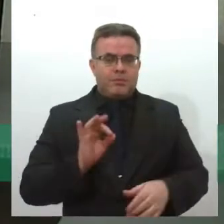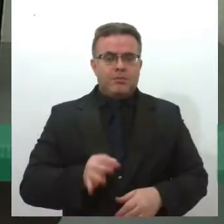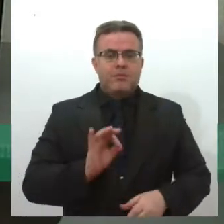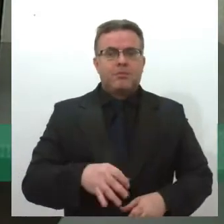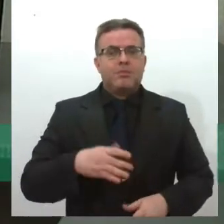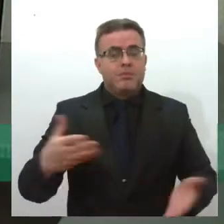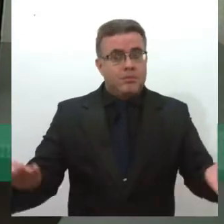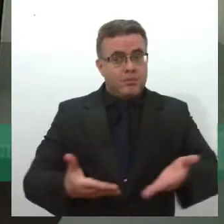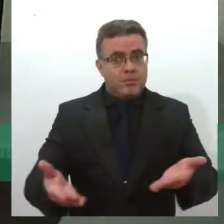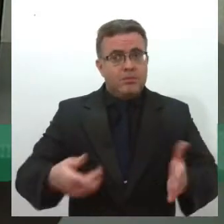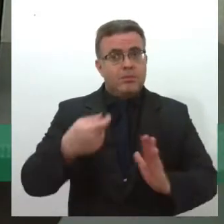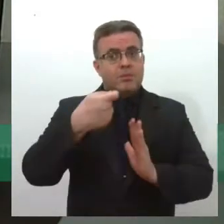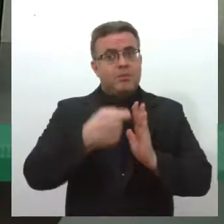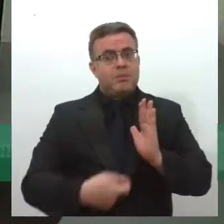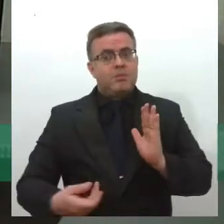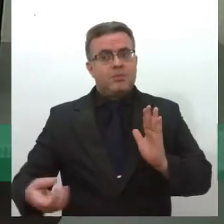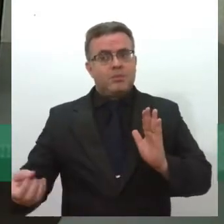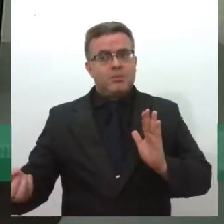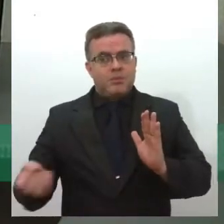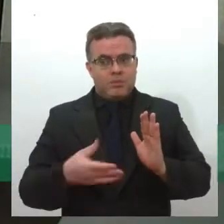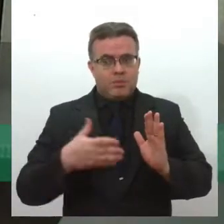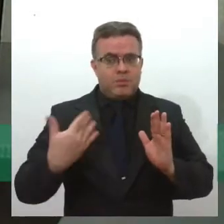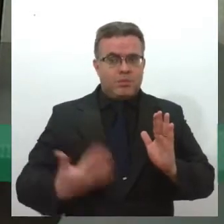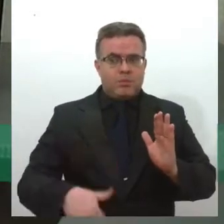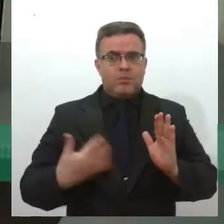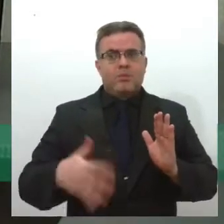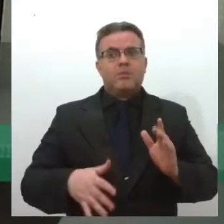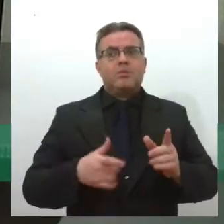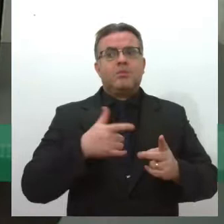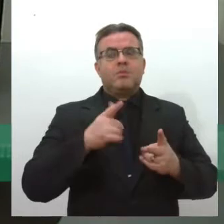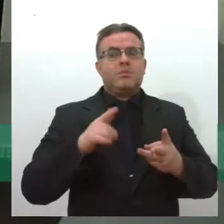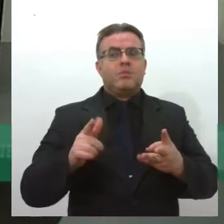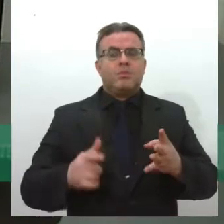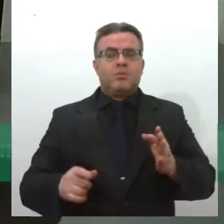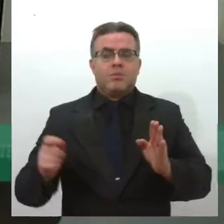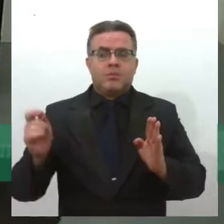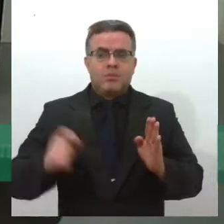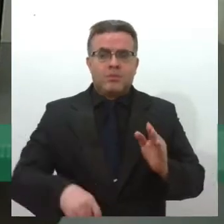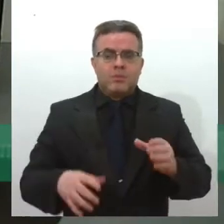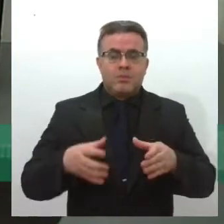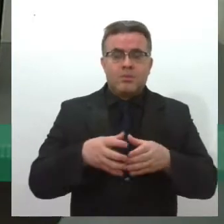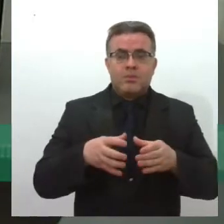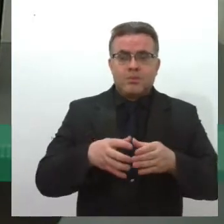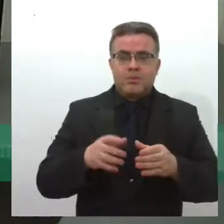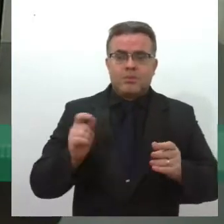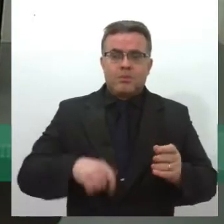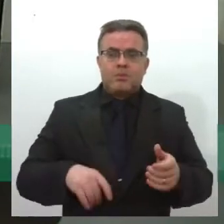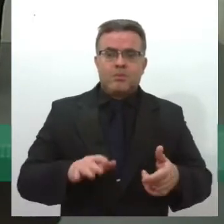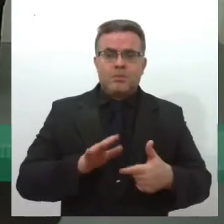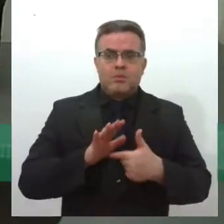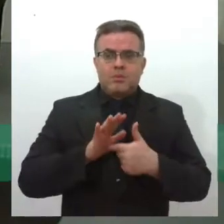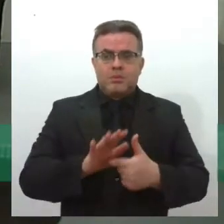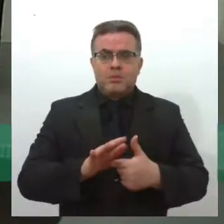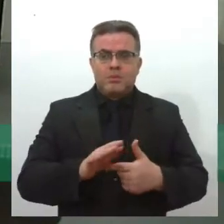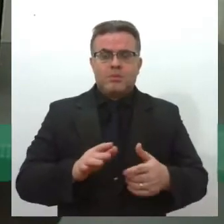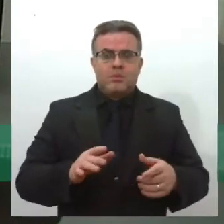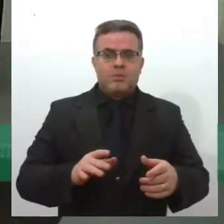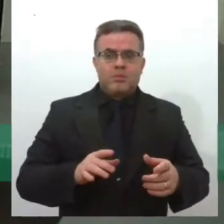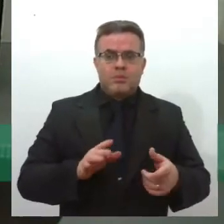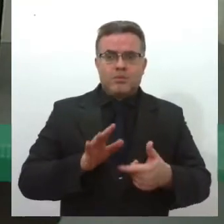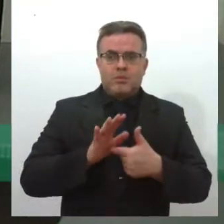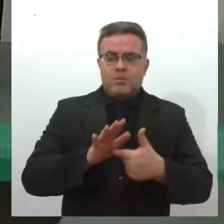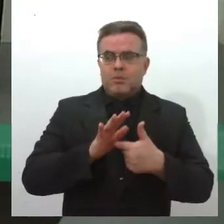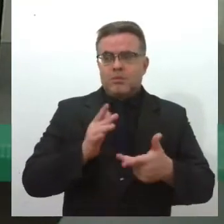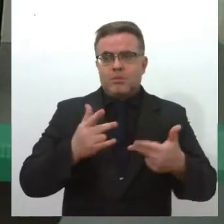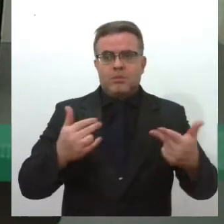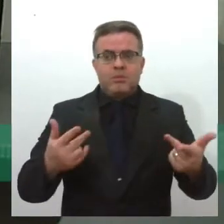atual redação, existiam outros órgãos, né, referente à Procuradoria, que poderiam aí apontar indícios de improbidade